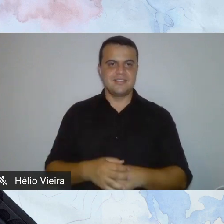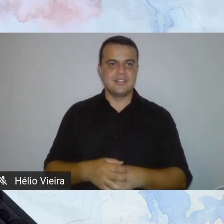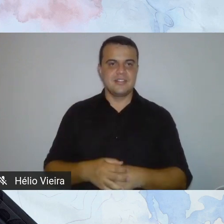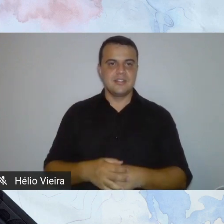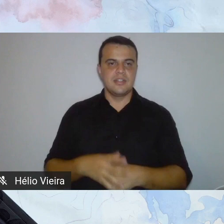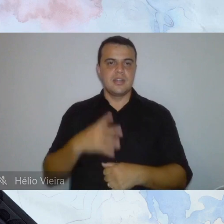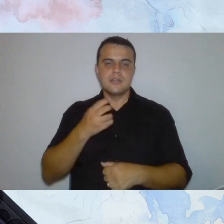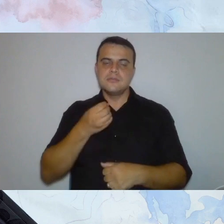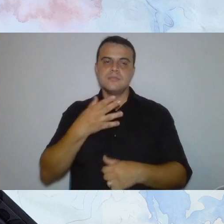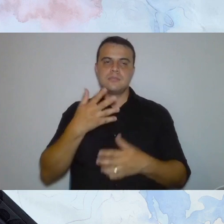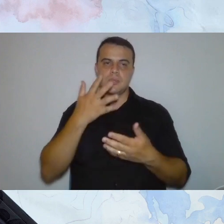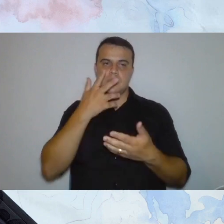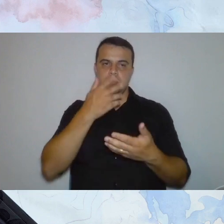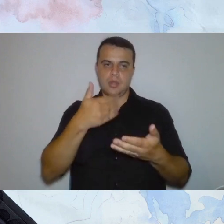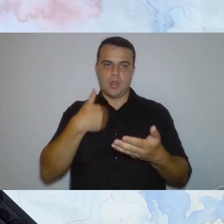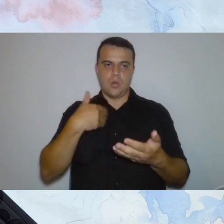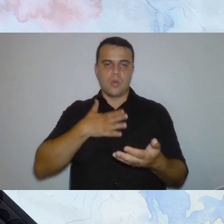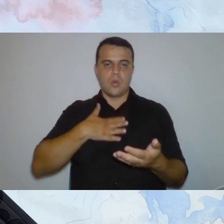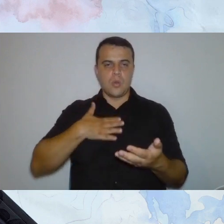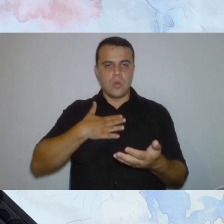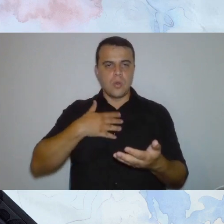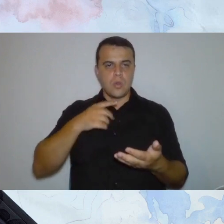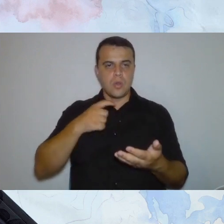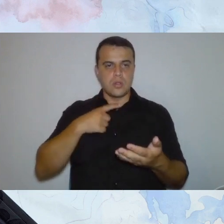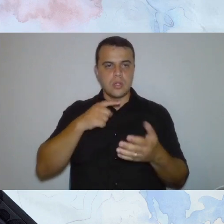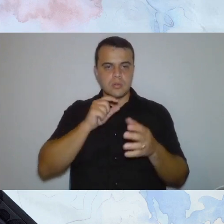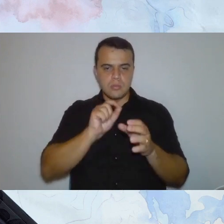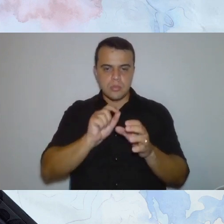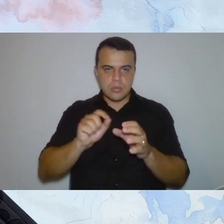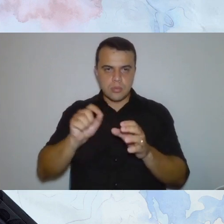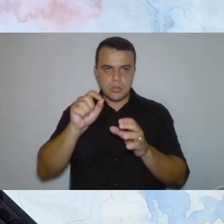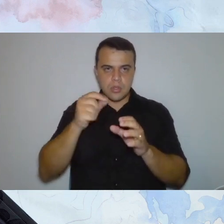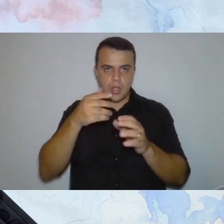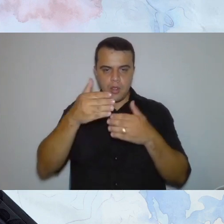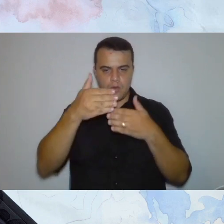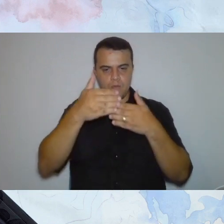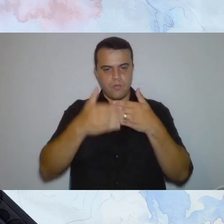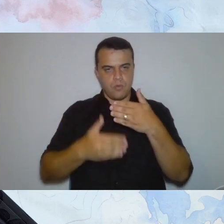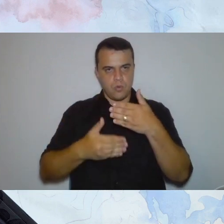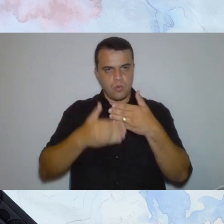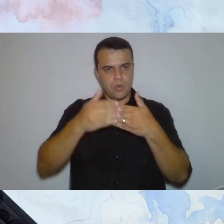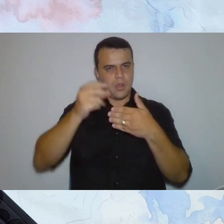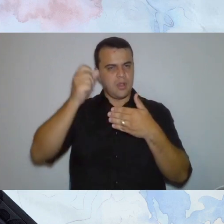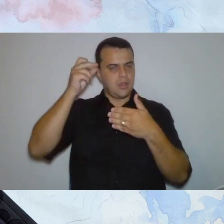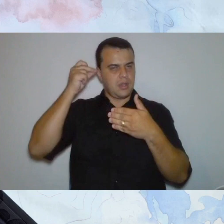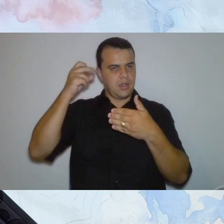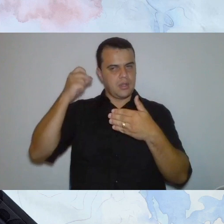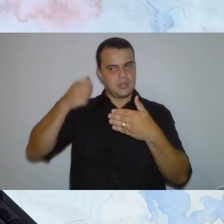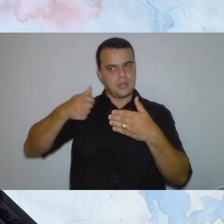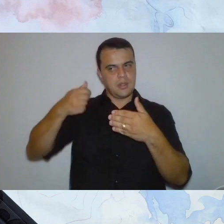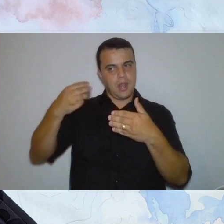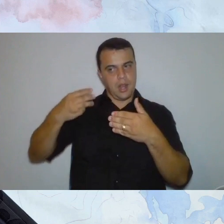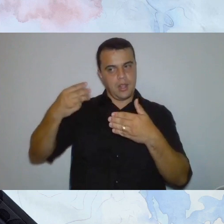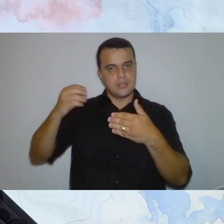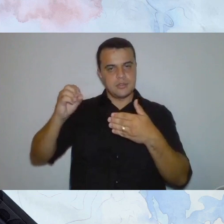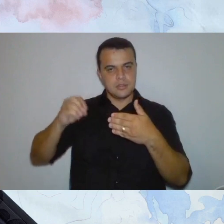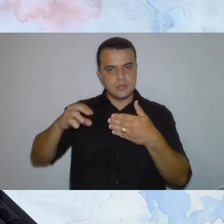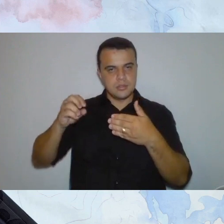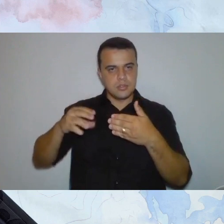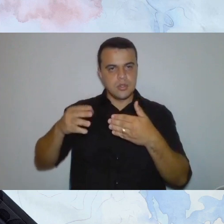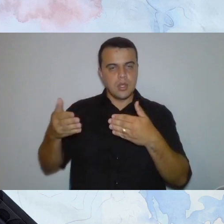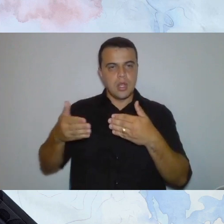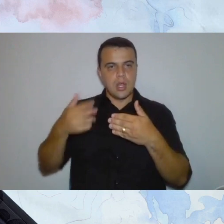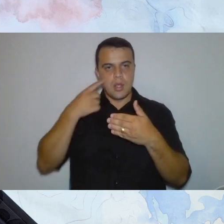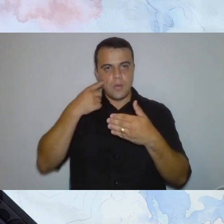muito fofa. Eu gostei. A pincelada que eu fiz, gente, foi só o fundo, aquele fundo que a gente trabalhou lá atrás, naquele episódio 3, né? Que foi